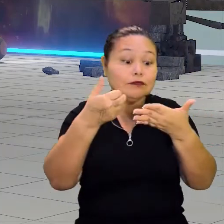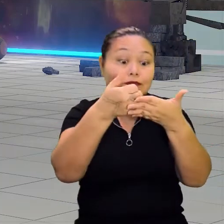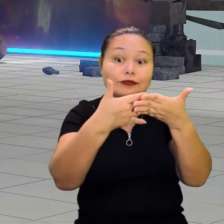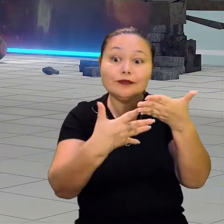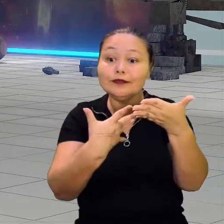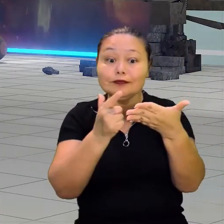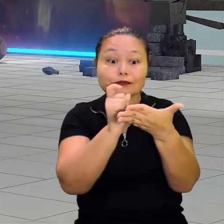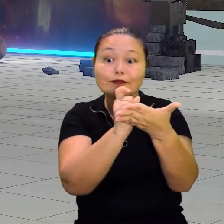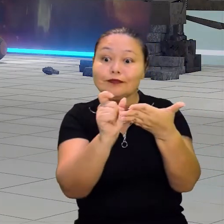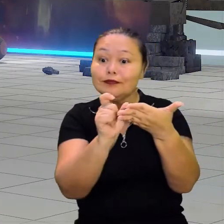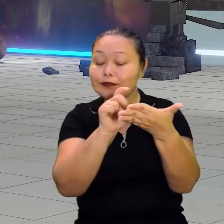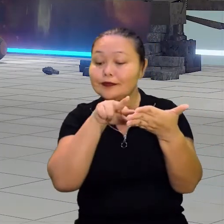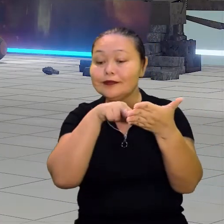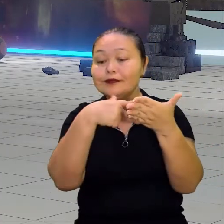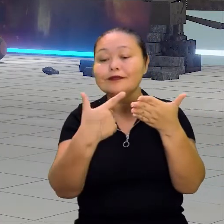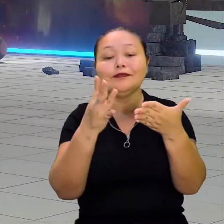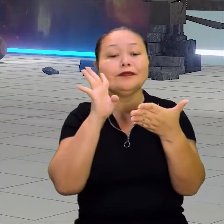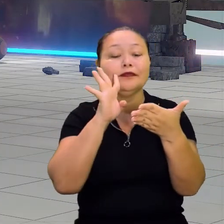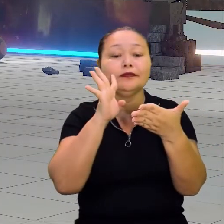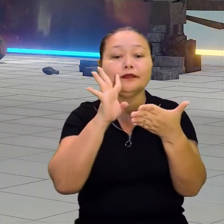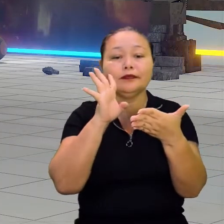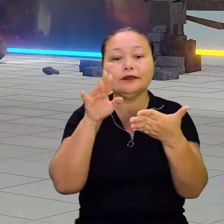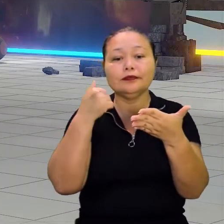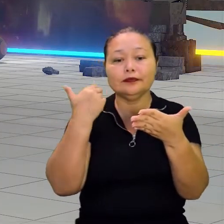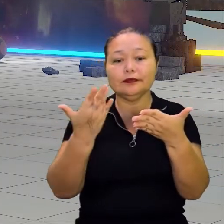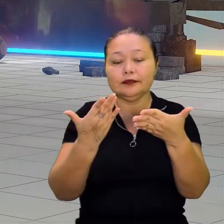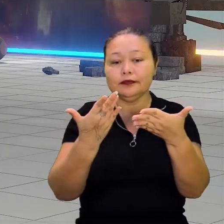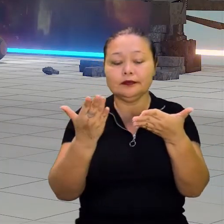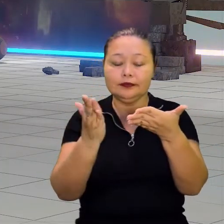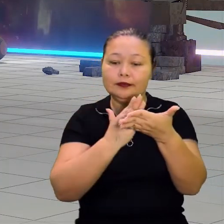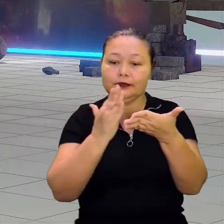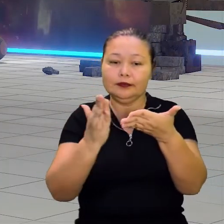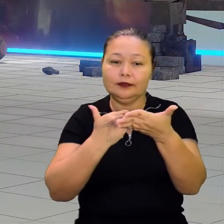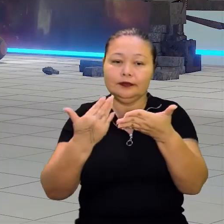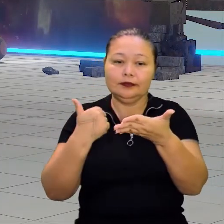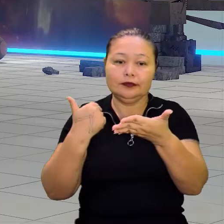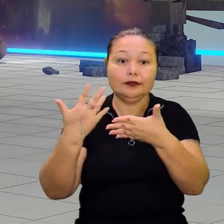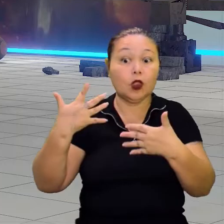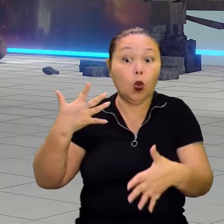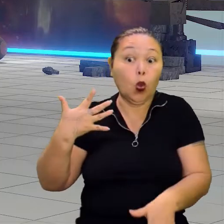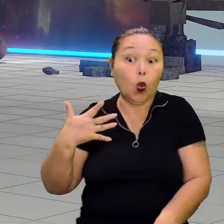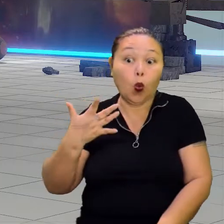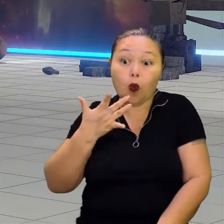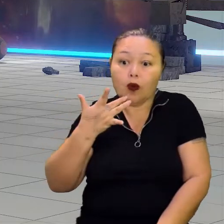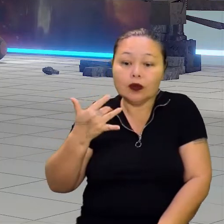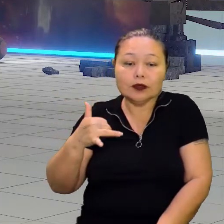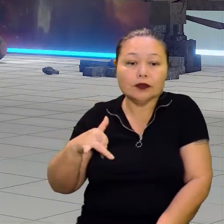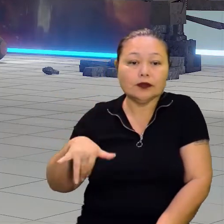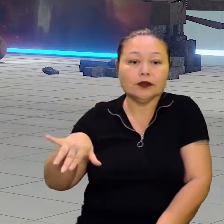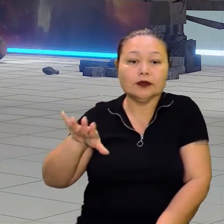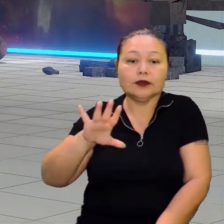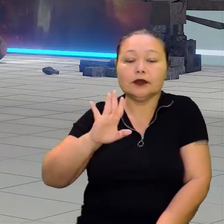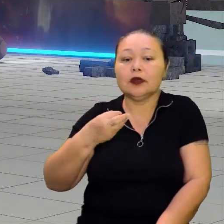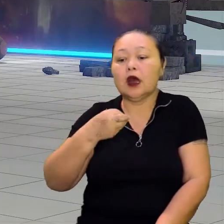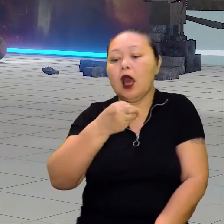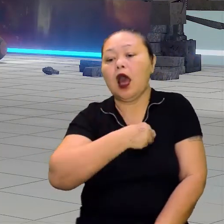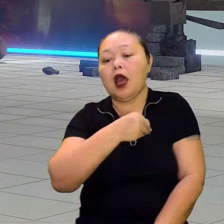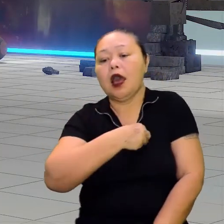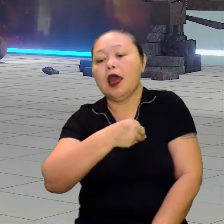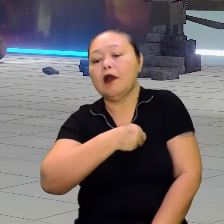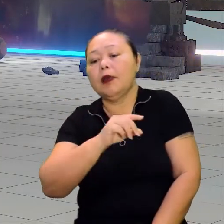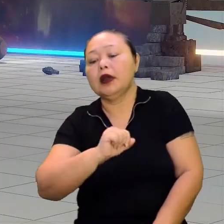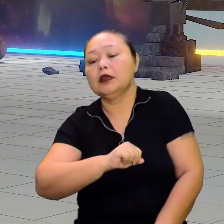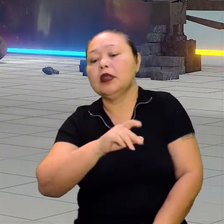interpretação. É muito legal quando você pega uma obra dessa, que você vai interpretar assim, nossa, o pecado original de Adão